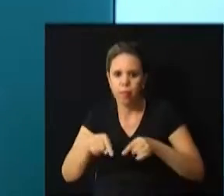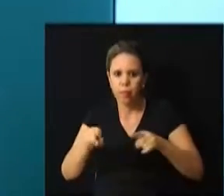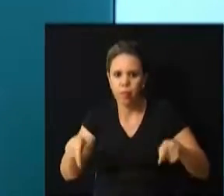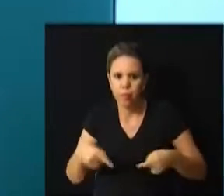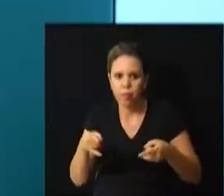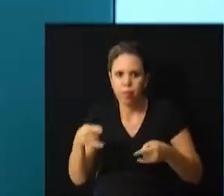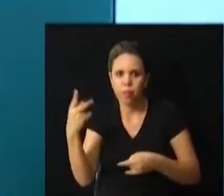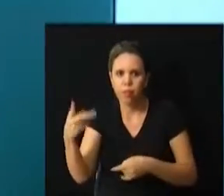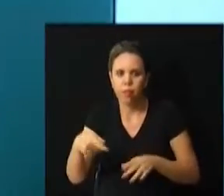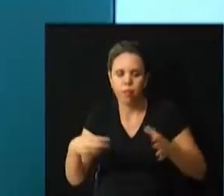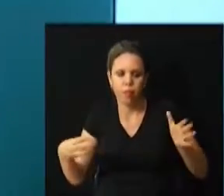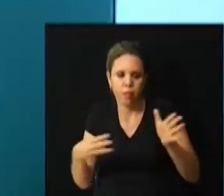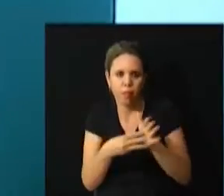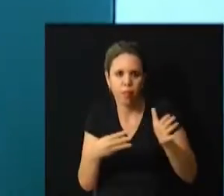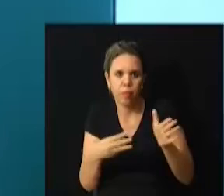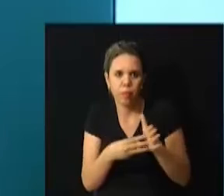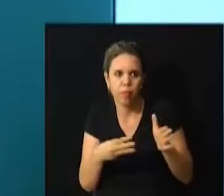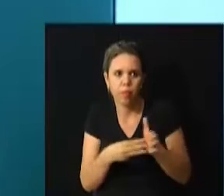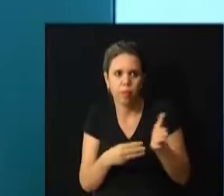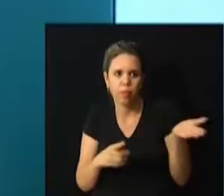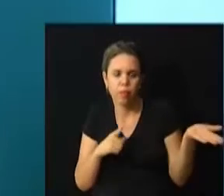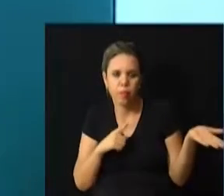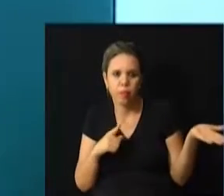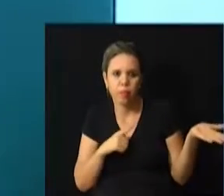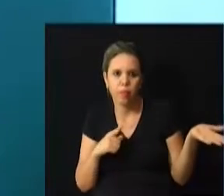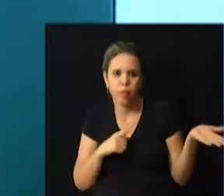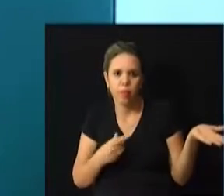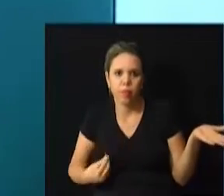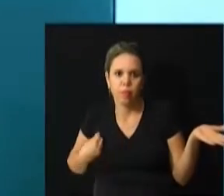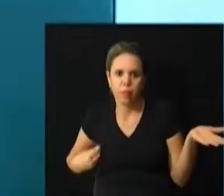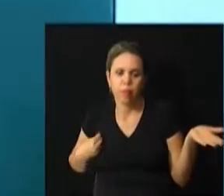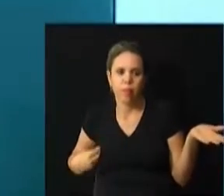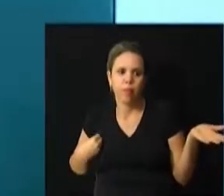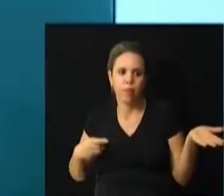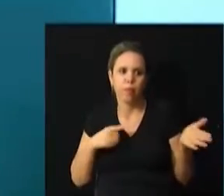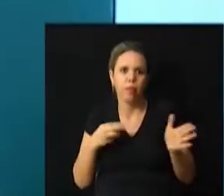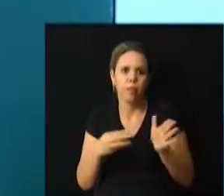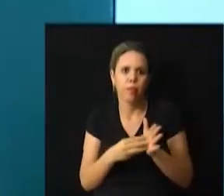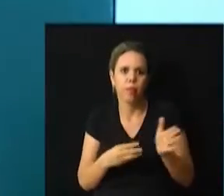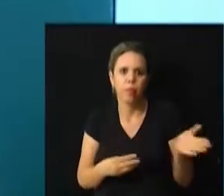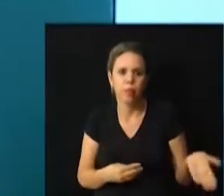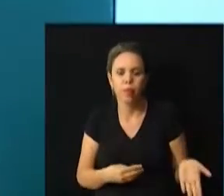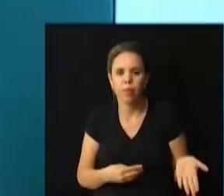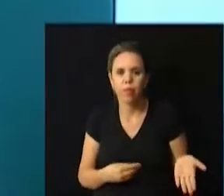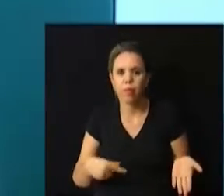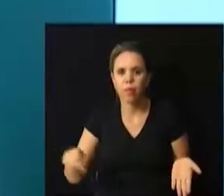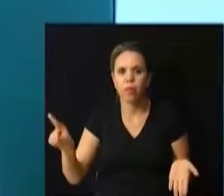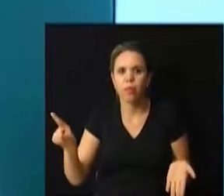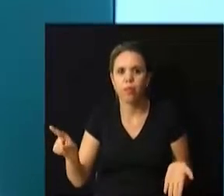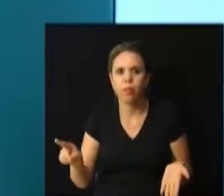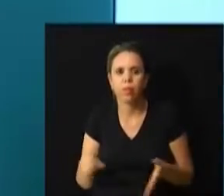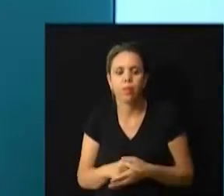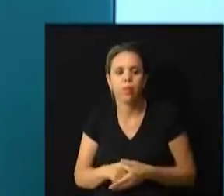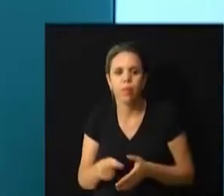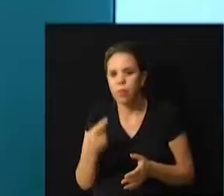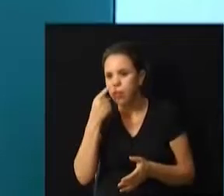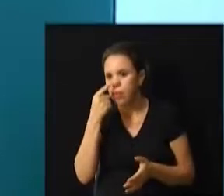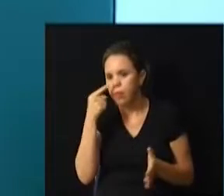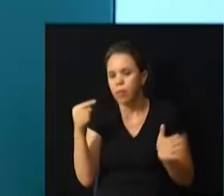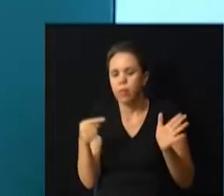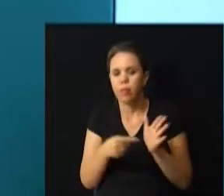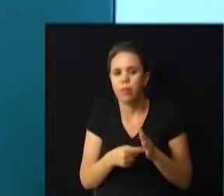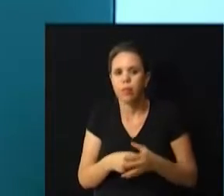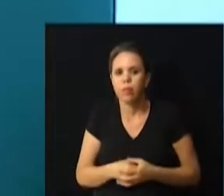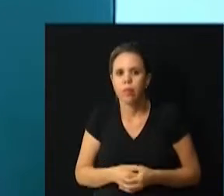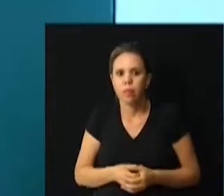no quartinho dela tem umas tomadas livres, umas tomadas que tem interruptor, ela vai lá querer pôr o